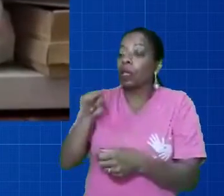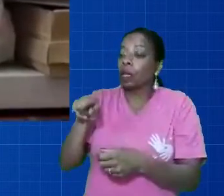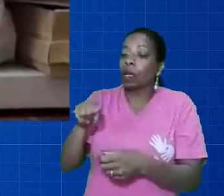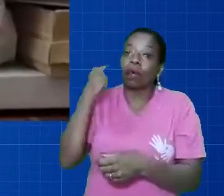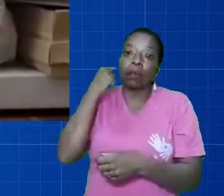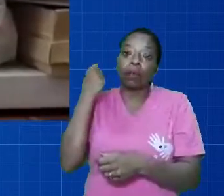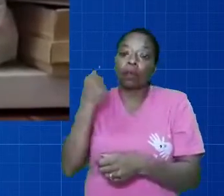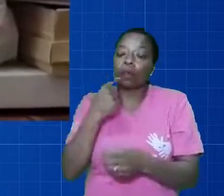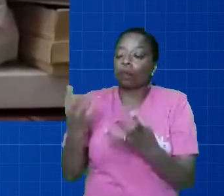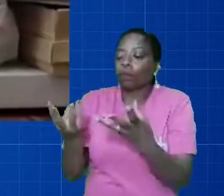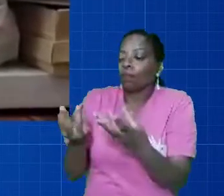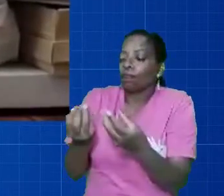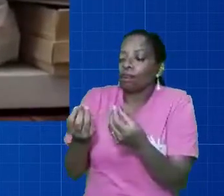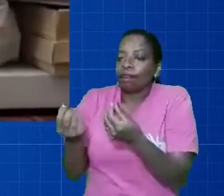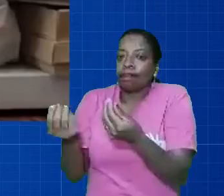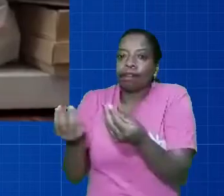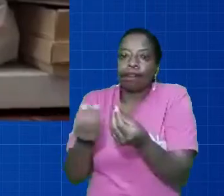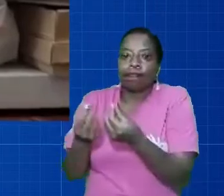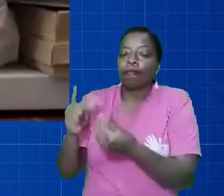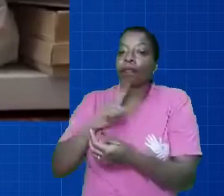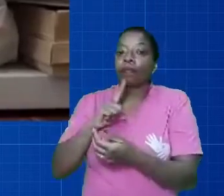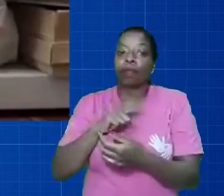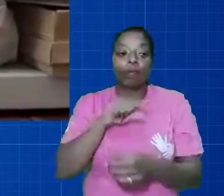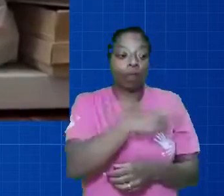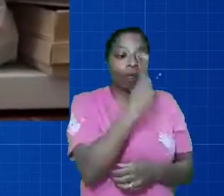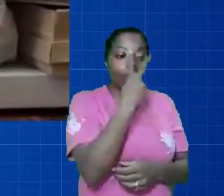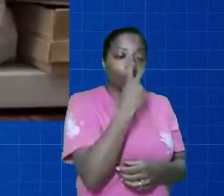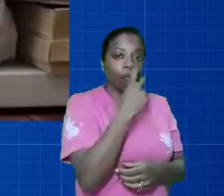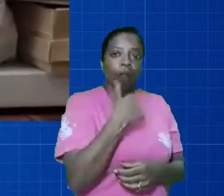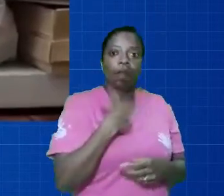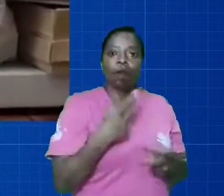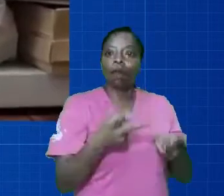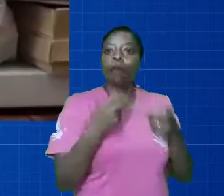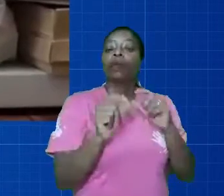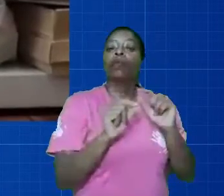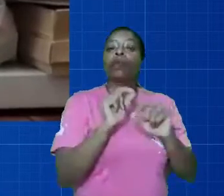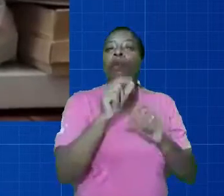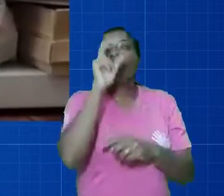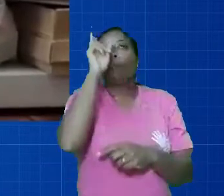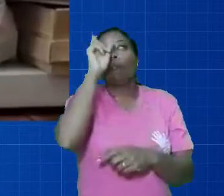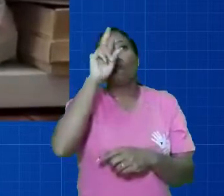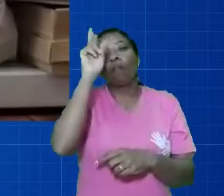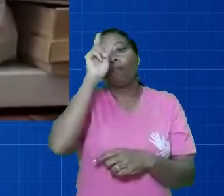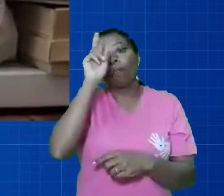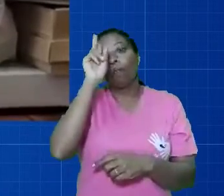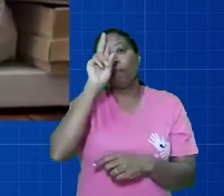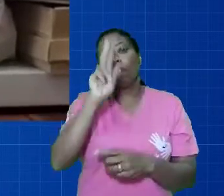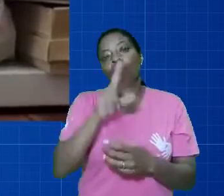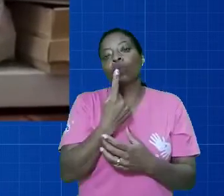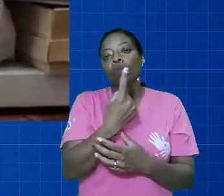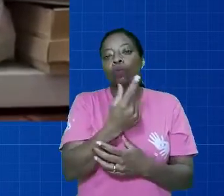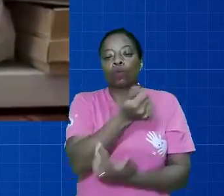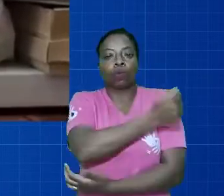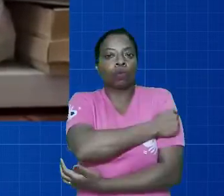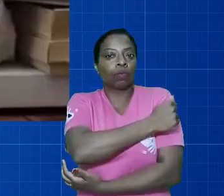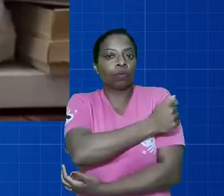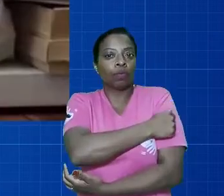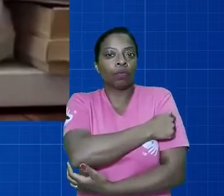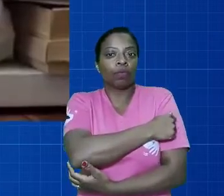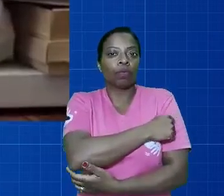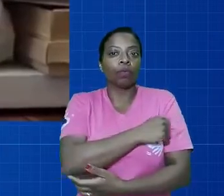deficiente visual, eu lembro particularmente de um aluno, quando ele subia a escada, era ali no museu,